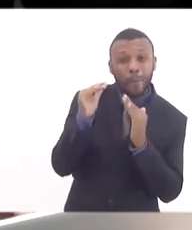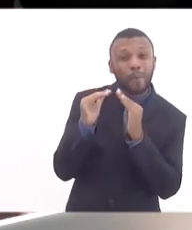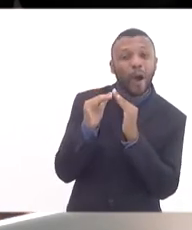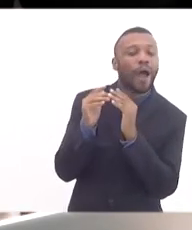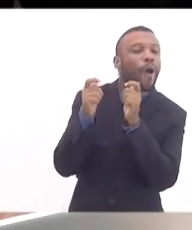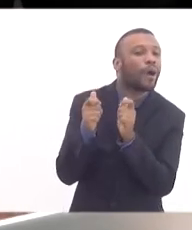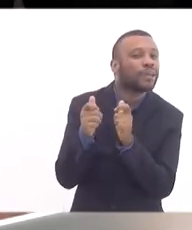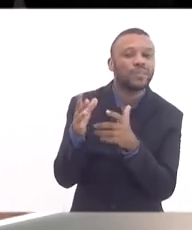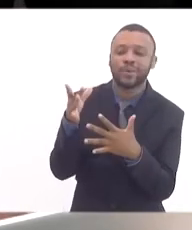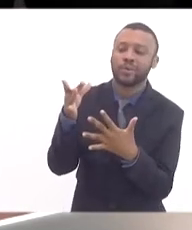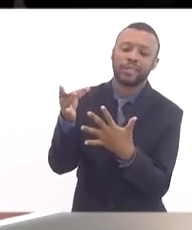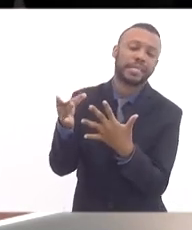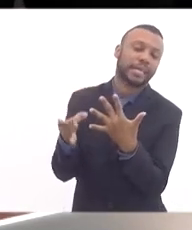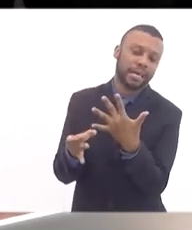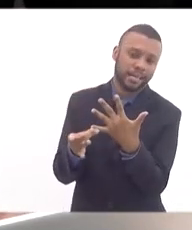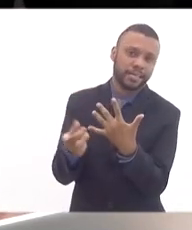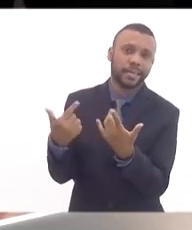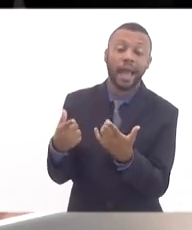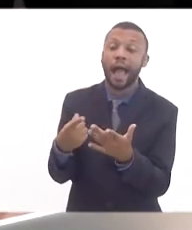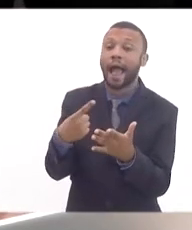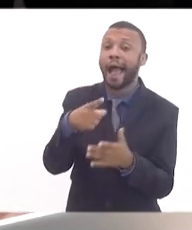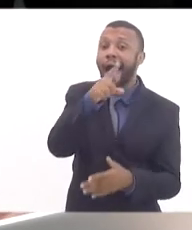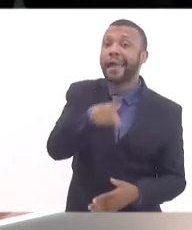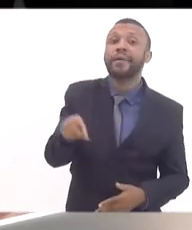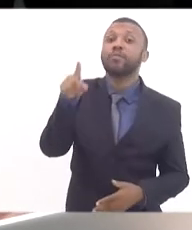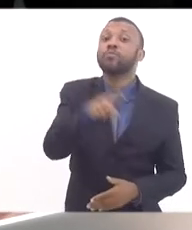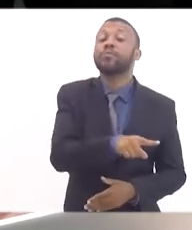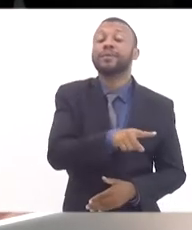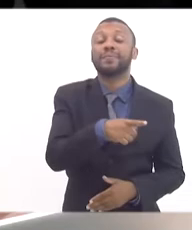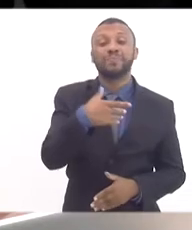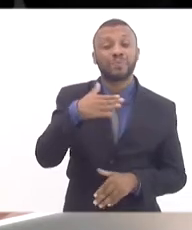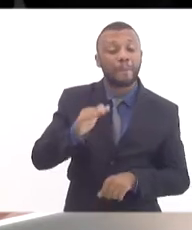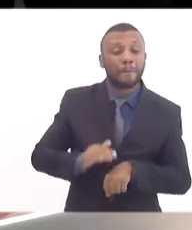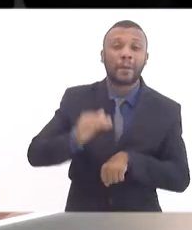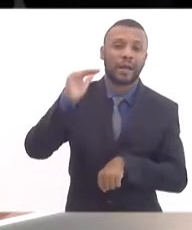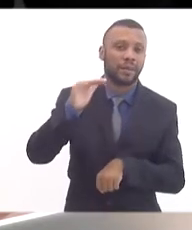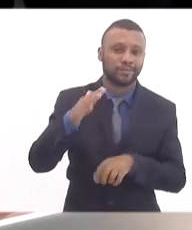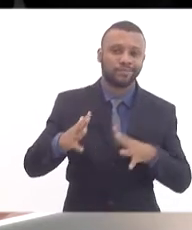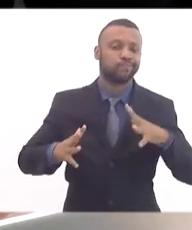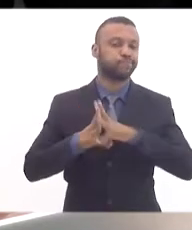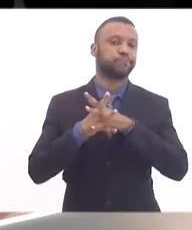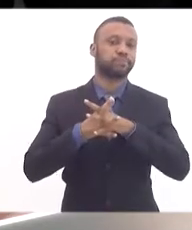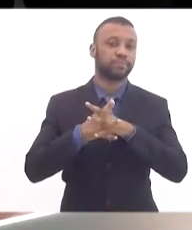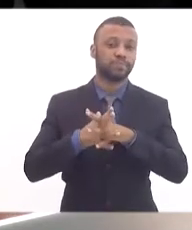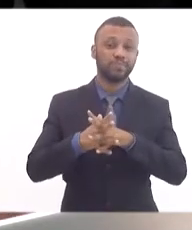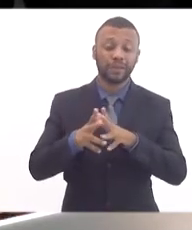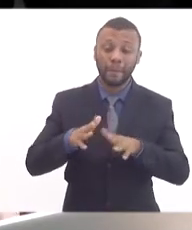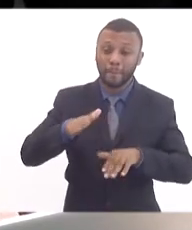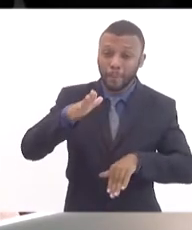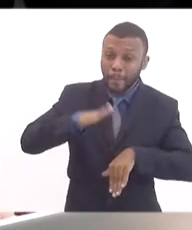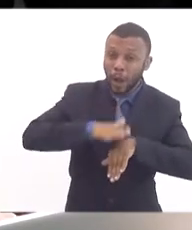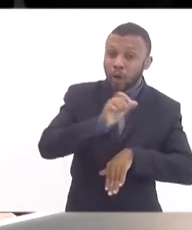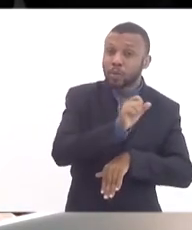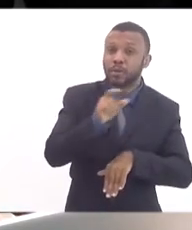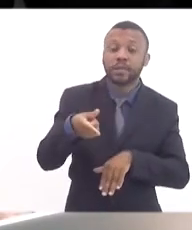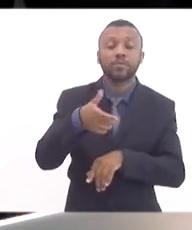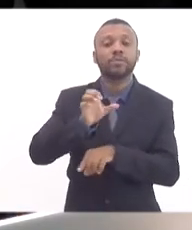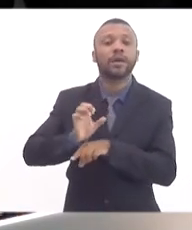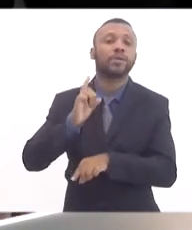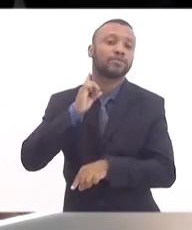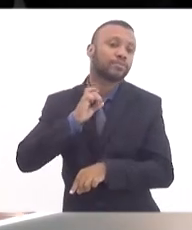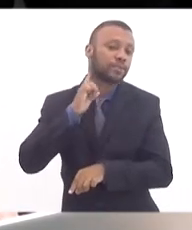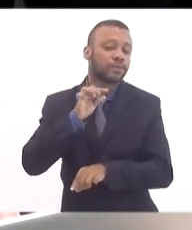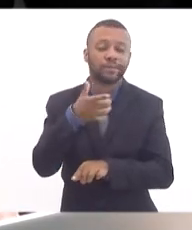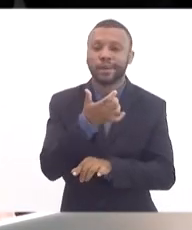o renúncia aumenta muito mais muito mais do que a renúncia feita por Minas Gerais Então essa